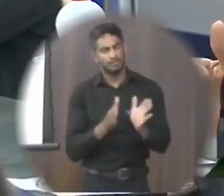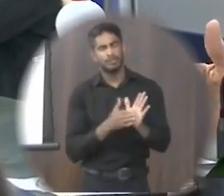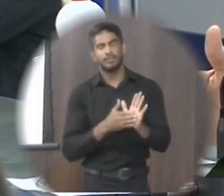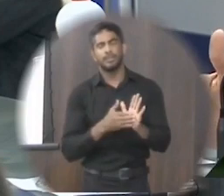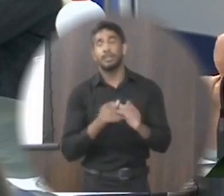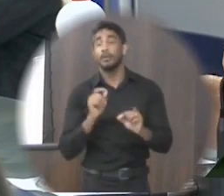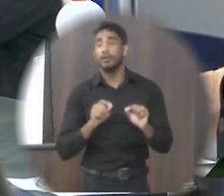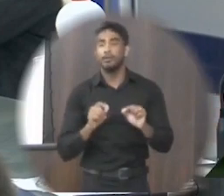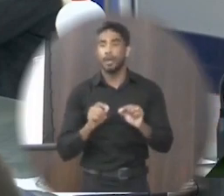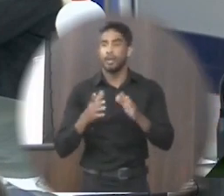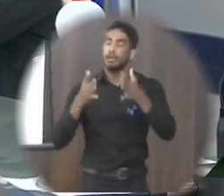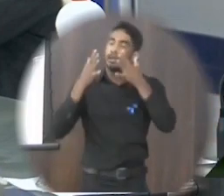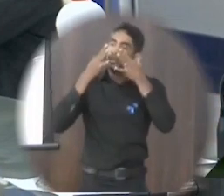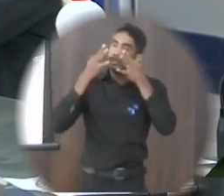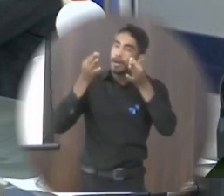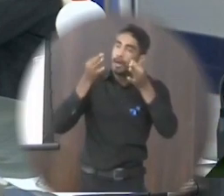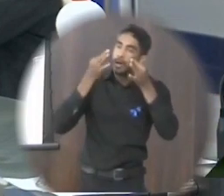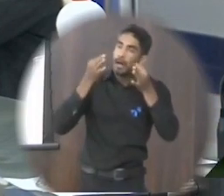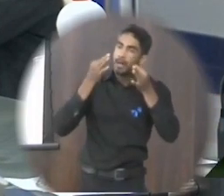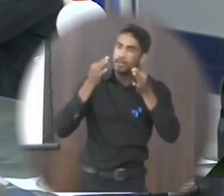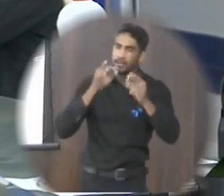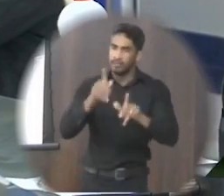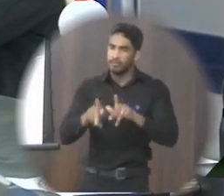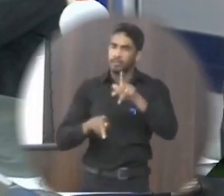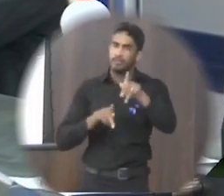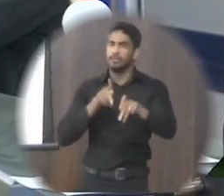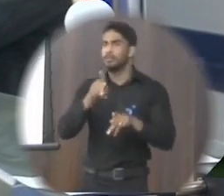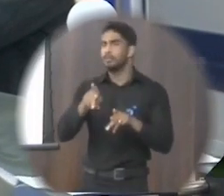É chamar a atenção da população.